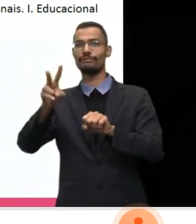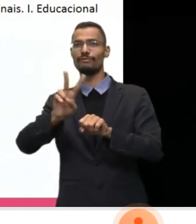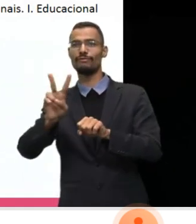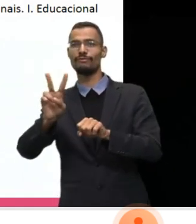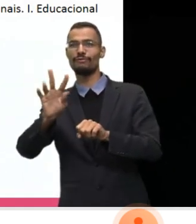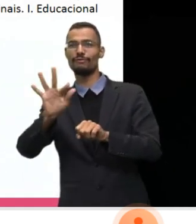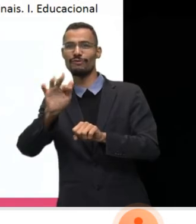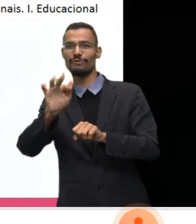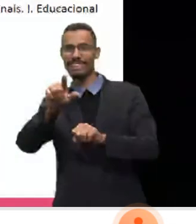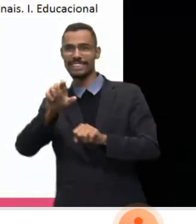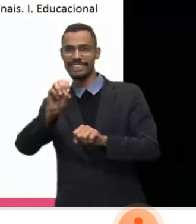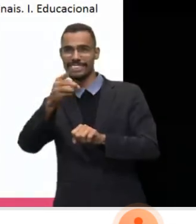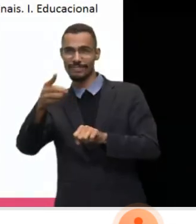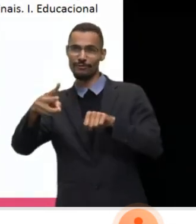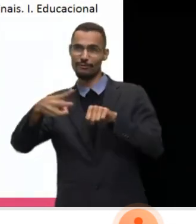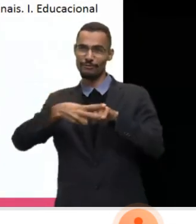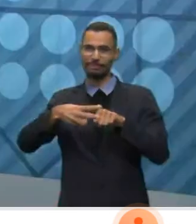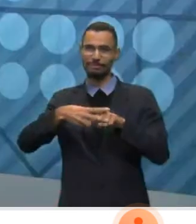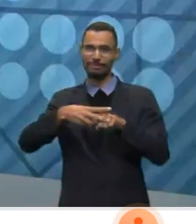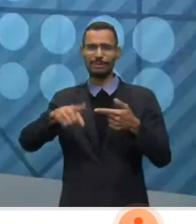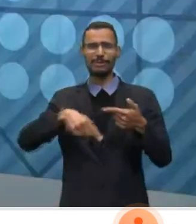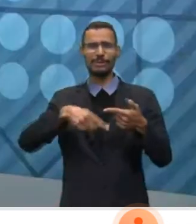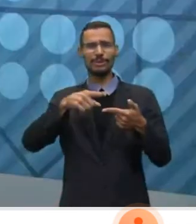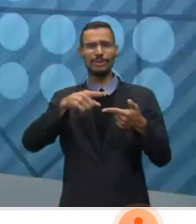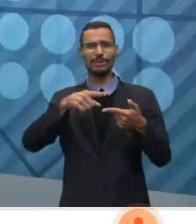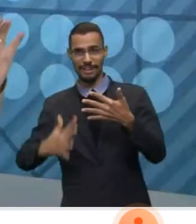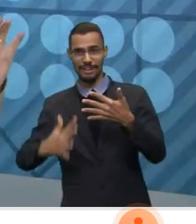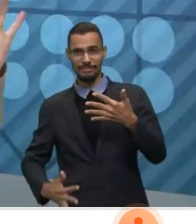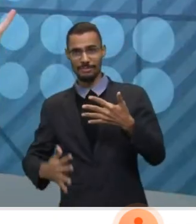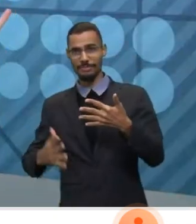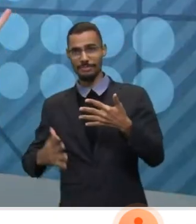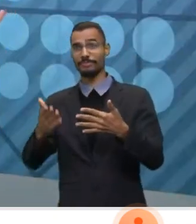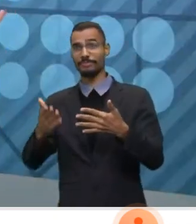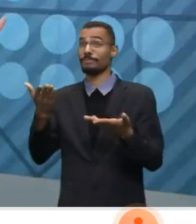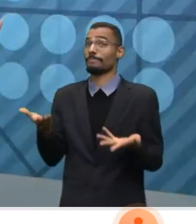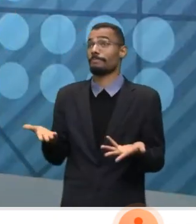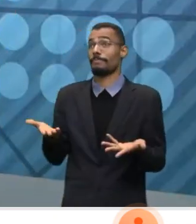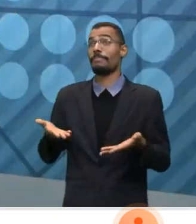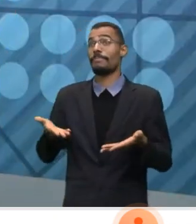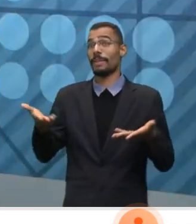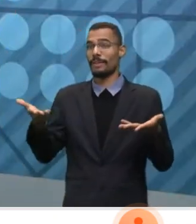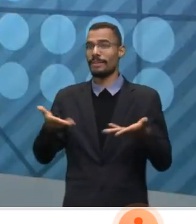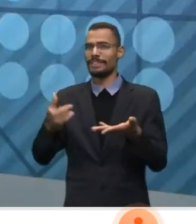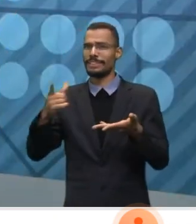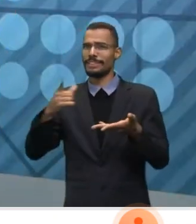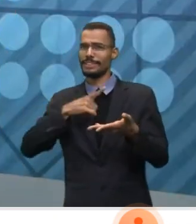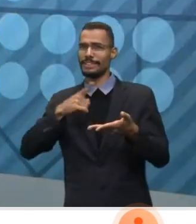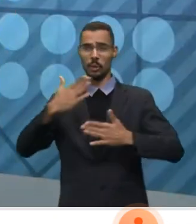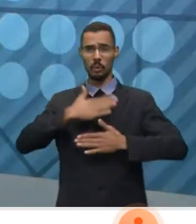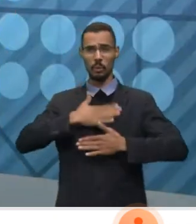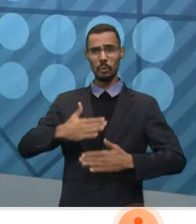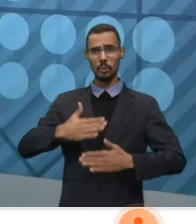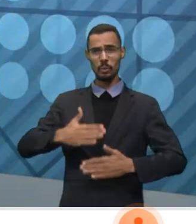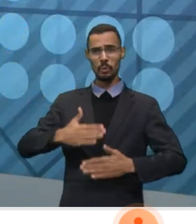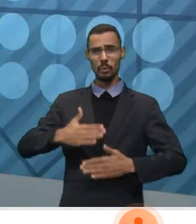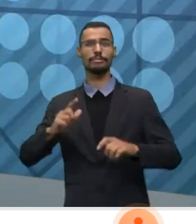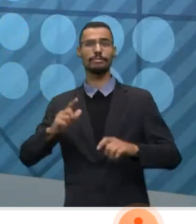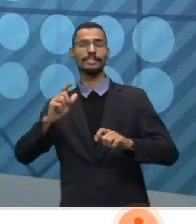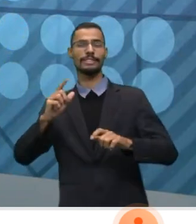e nominal da Libras, tá? Então agora vão entrar algumas expressões corporais,